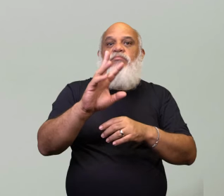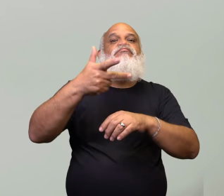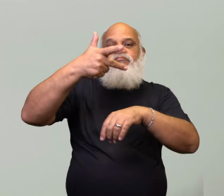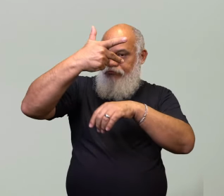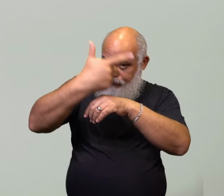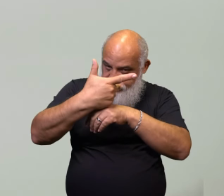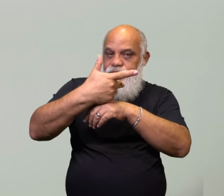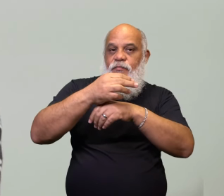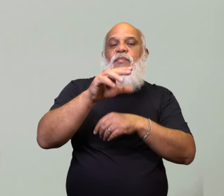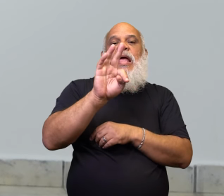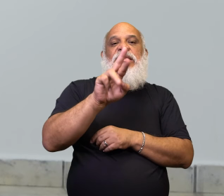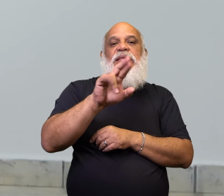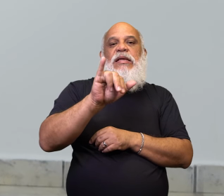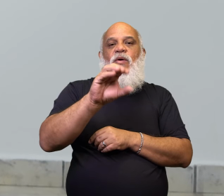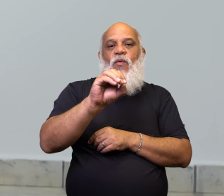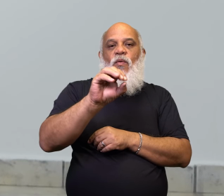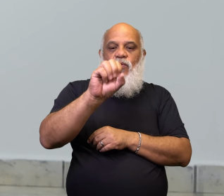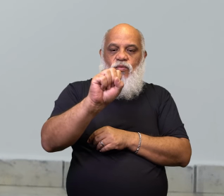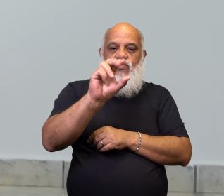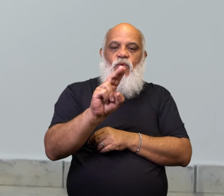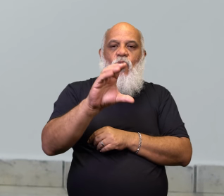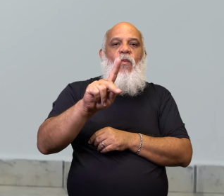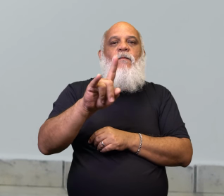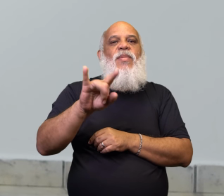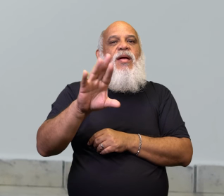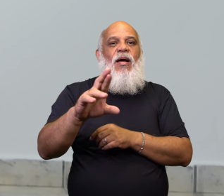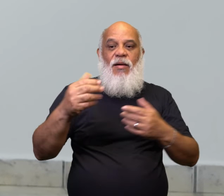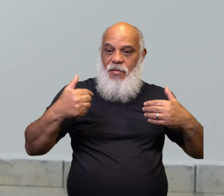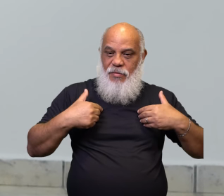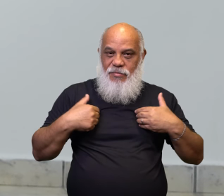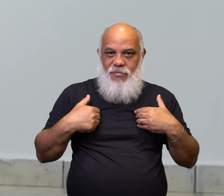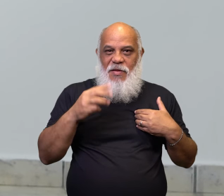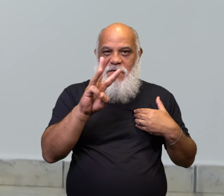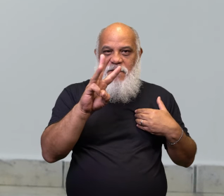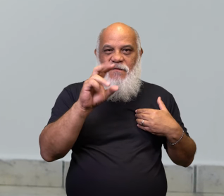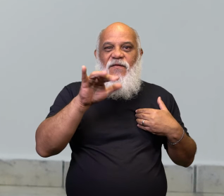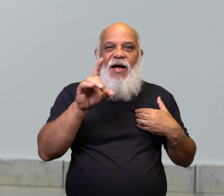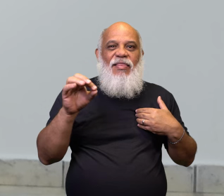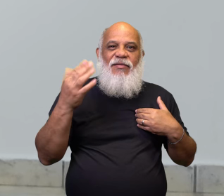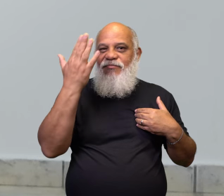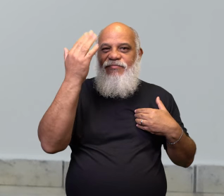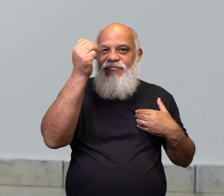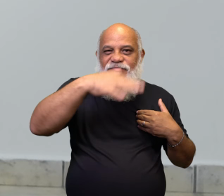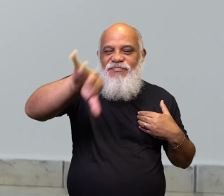também, que tinha sido pira. Eu sempre mando convites a todos, lá na minha cidade de